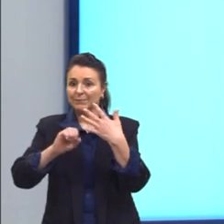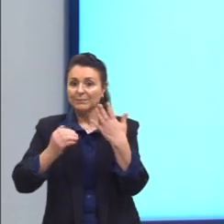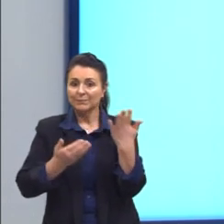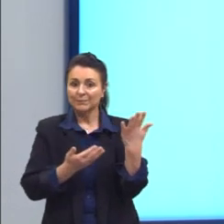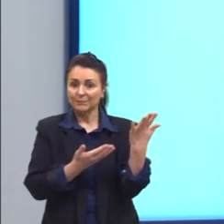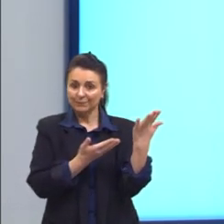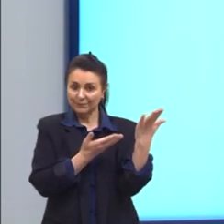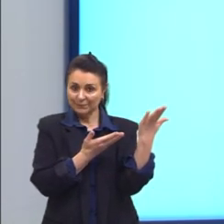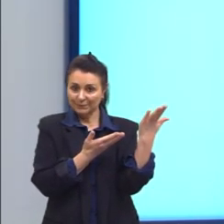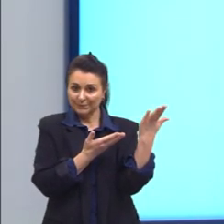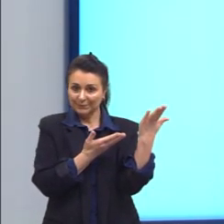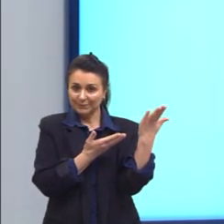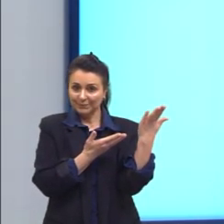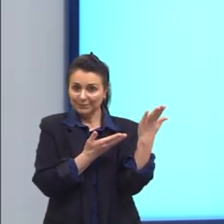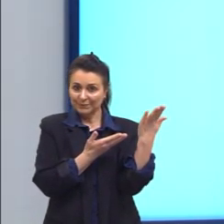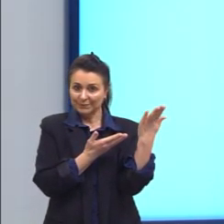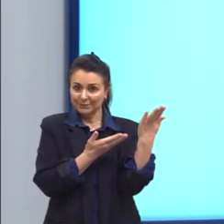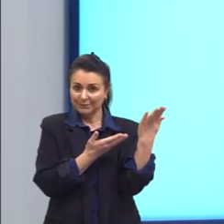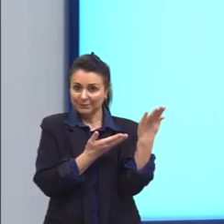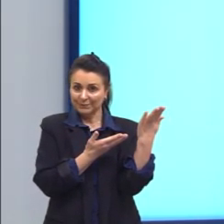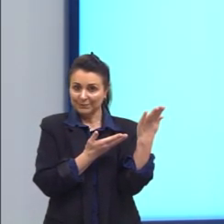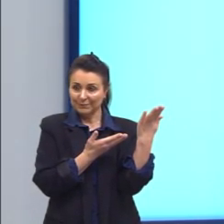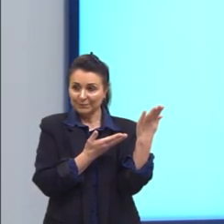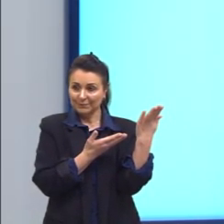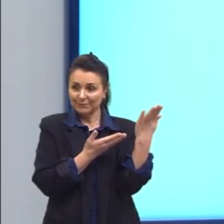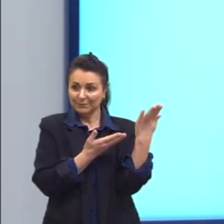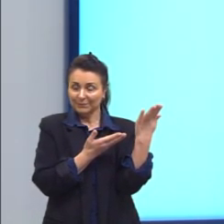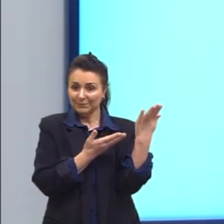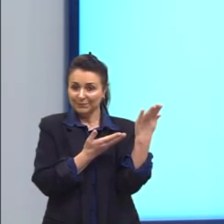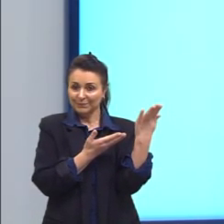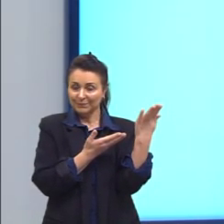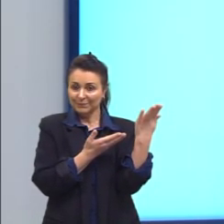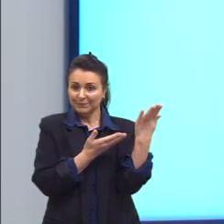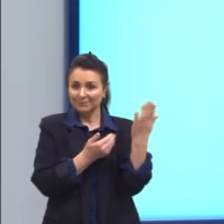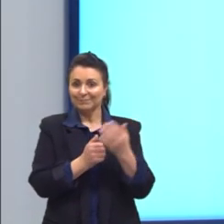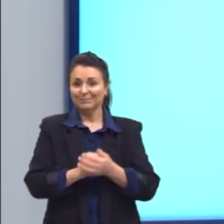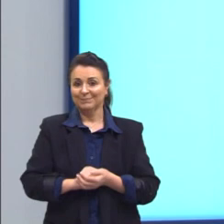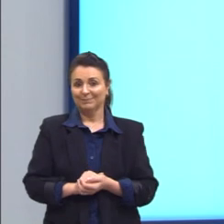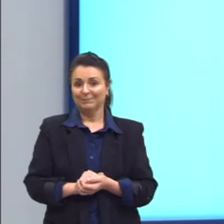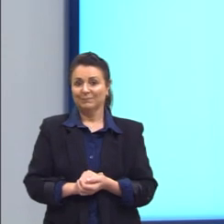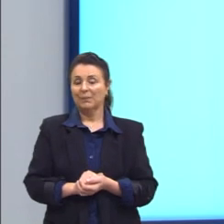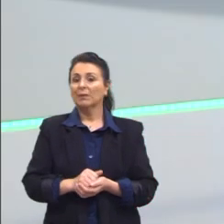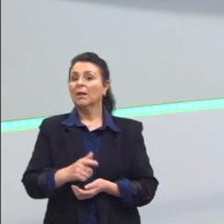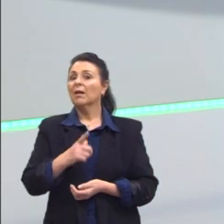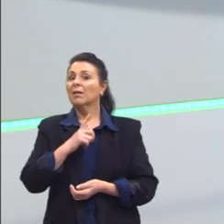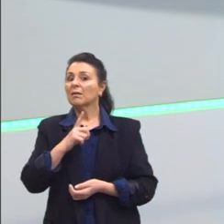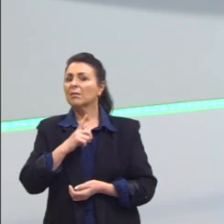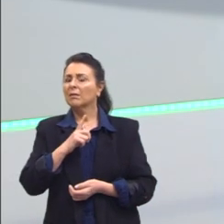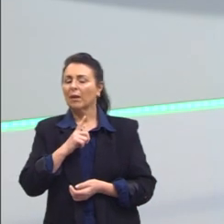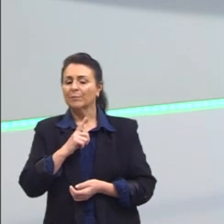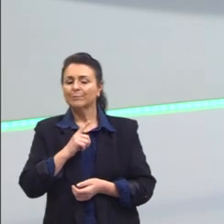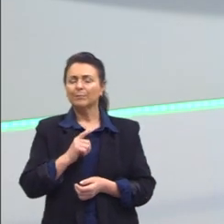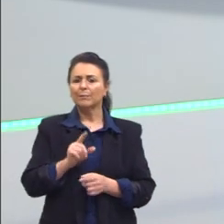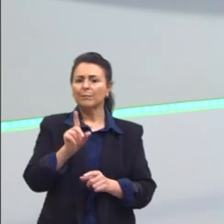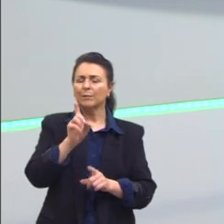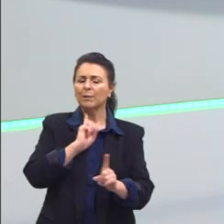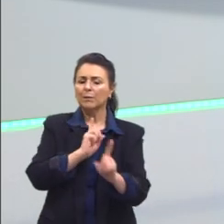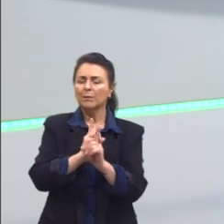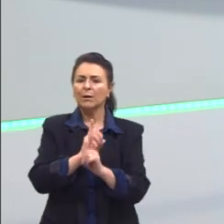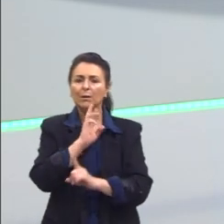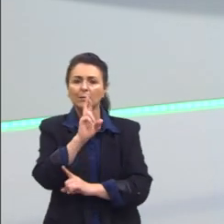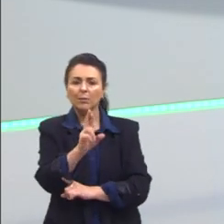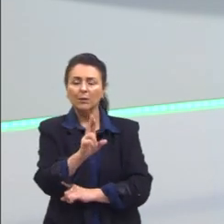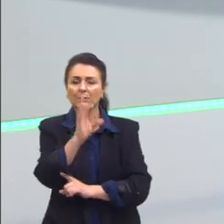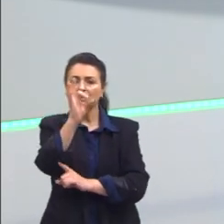três hexagonais regulares e quatro triângulos equiláteros então nas nossas alternativas a gente